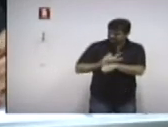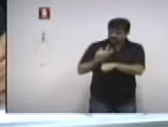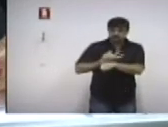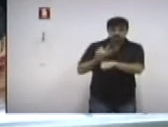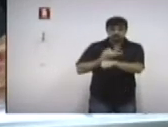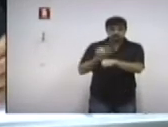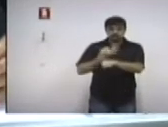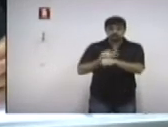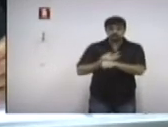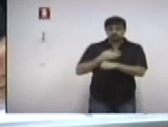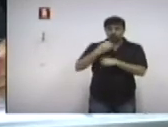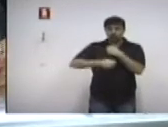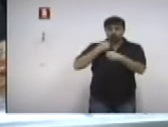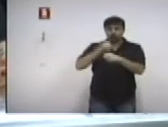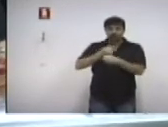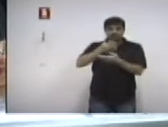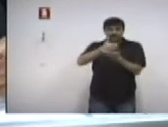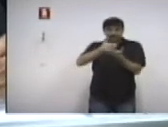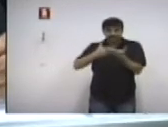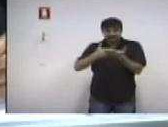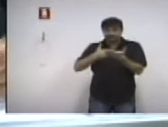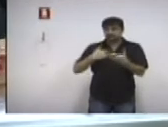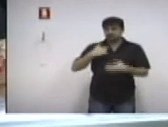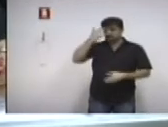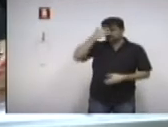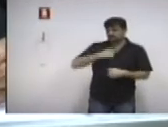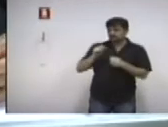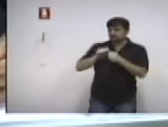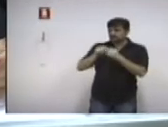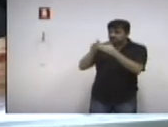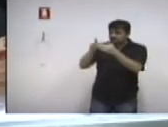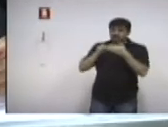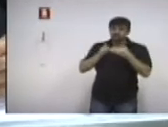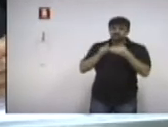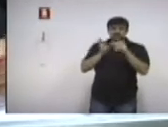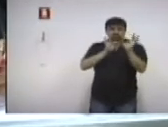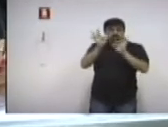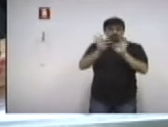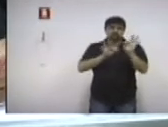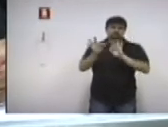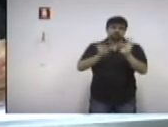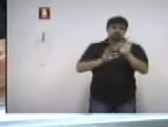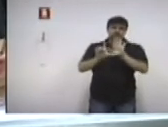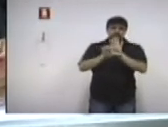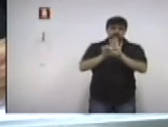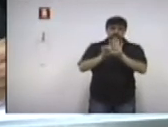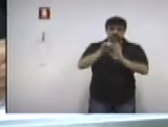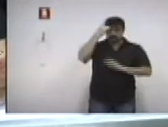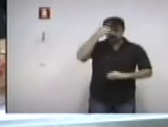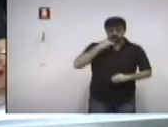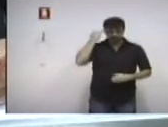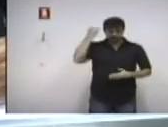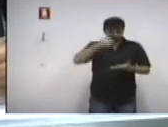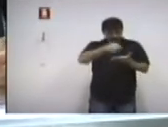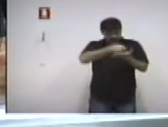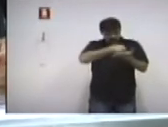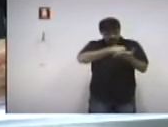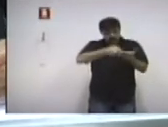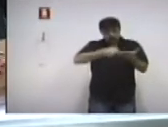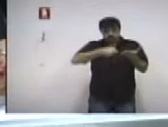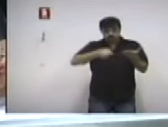teve Desde da metade deste ano uma solicitação minha um projeto é da minha autoria